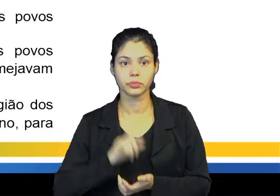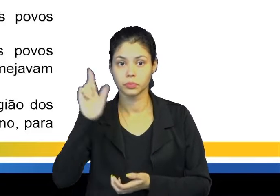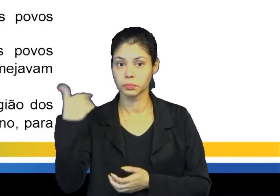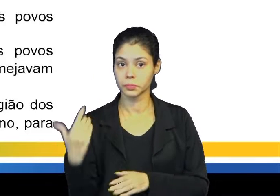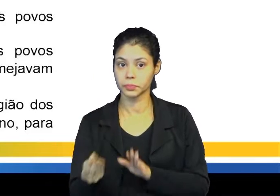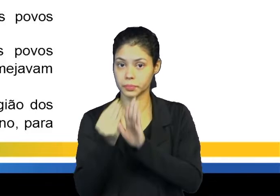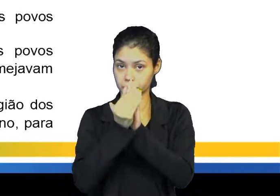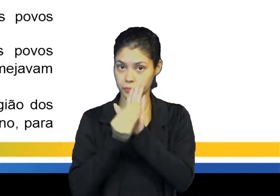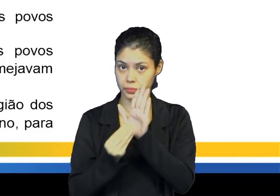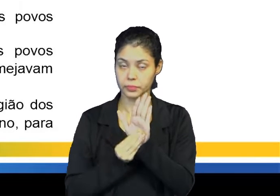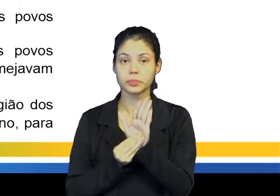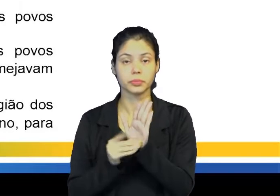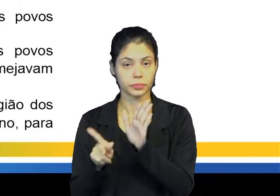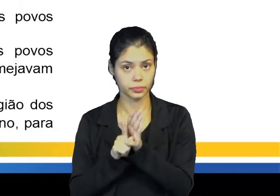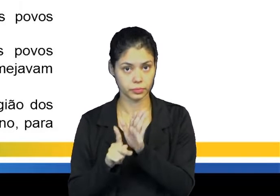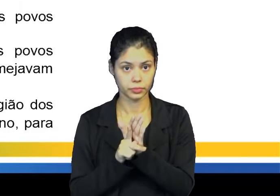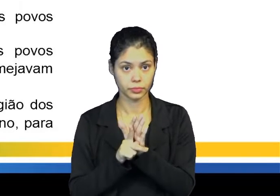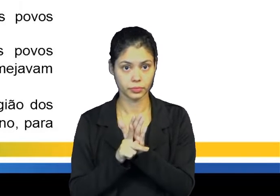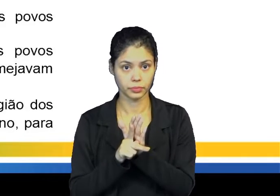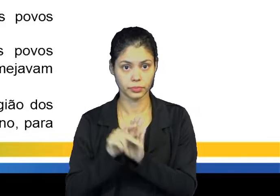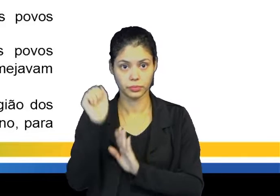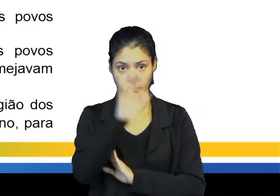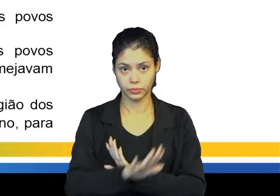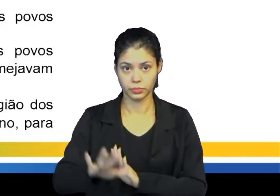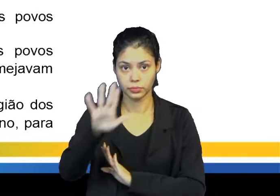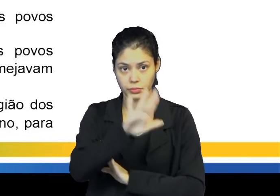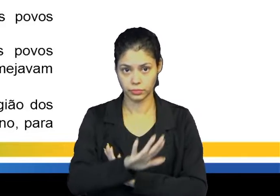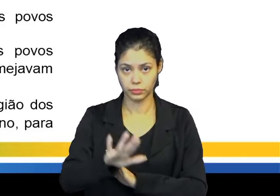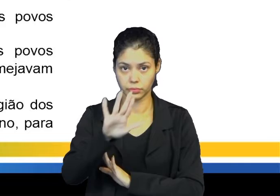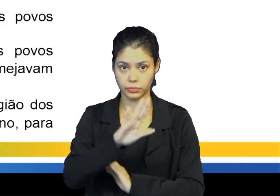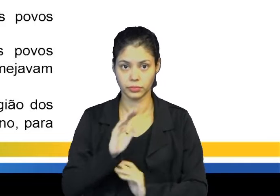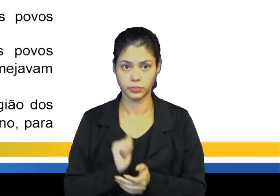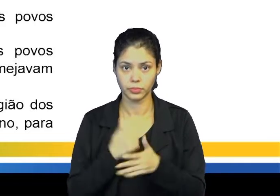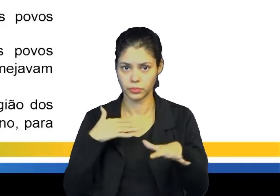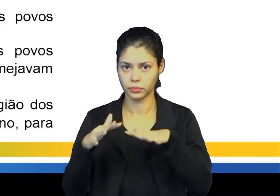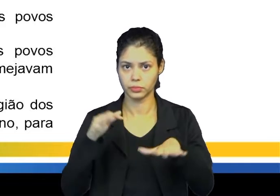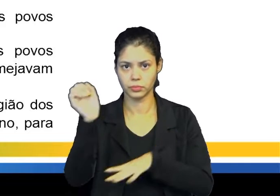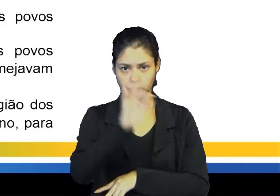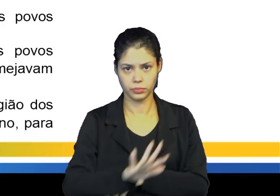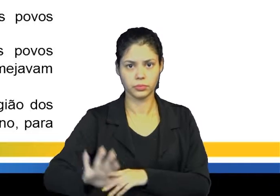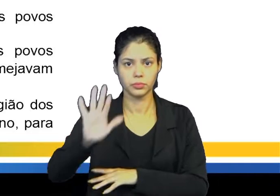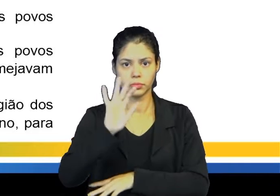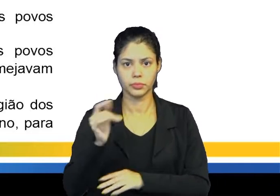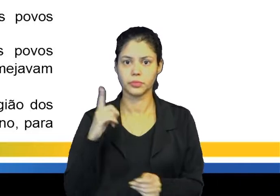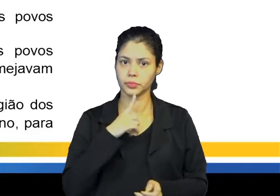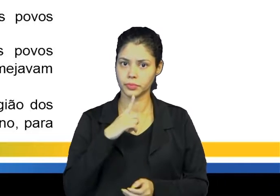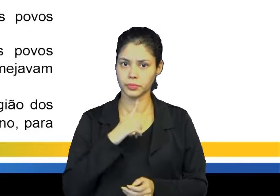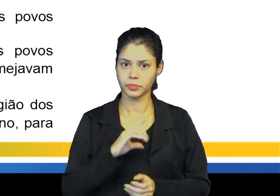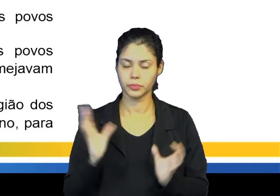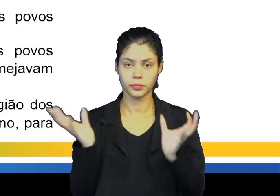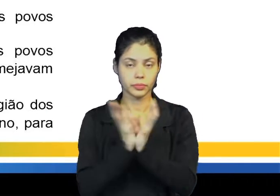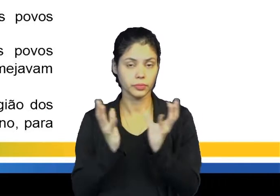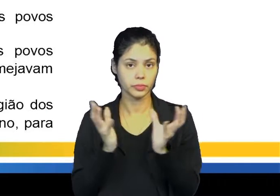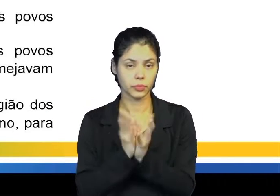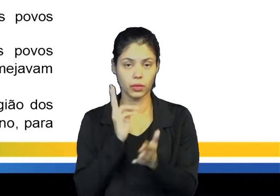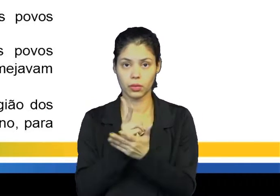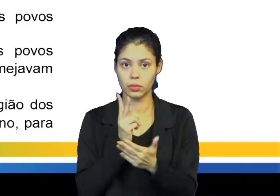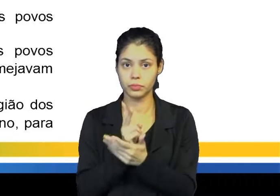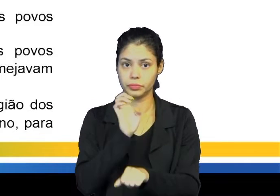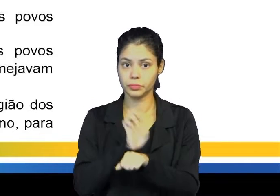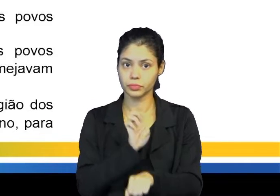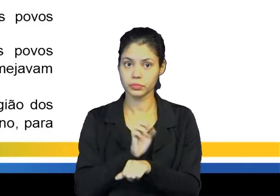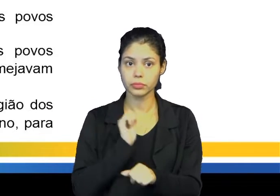Outro fator determinante era a questão dos nacionalismos. Esses movimentos nacionalistas, eles pretendiam agrupar em um mesmo